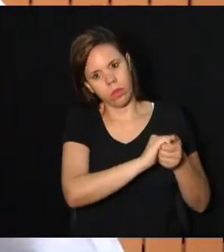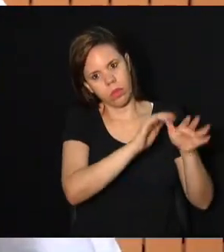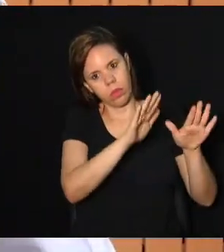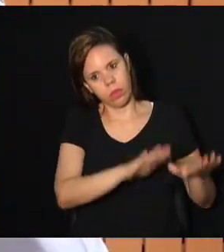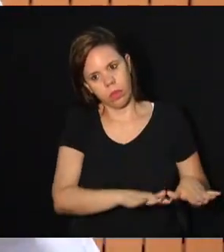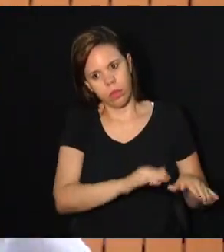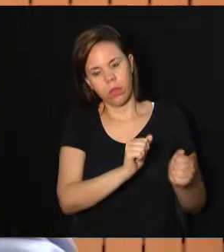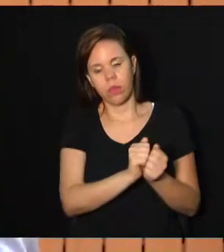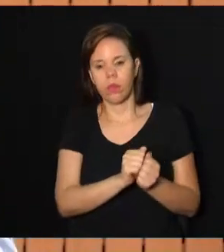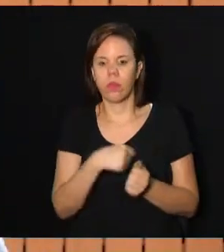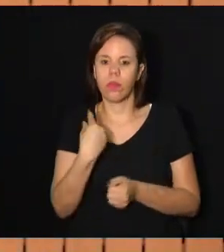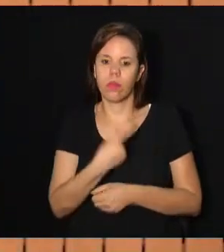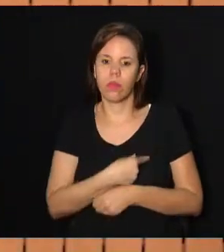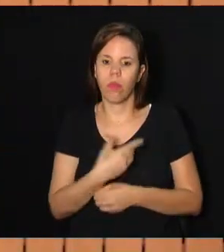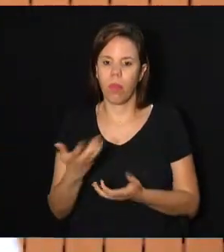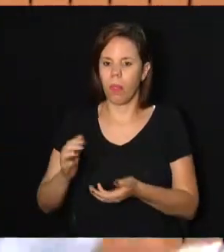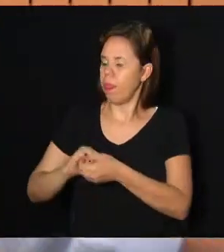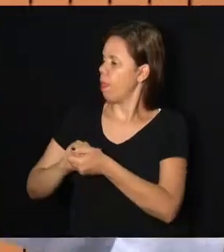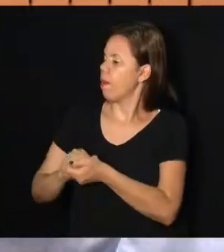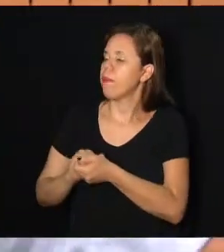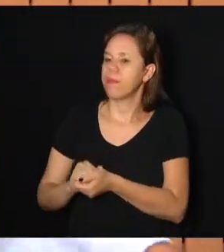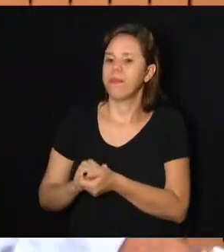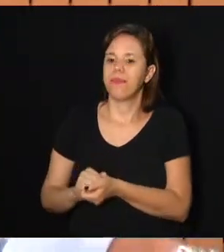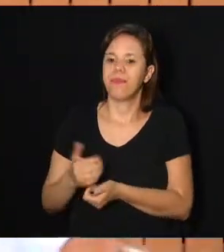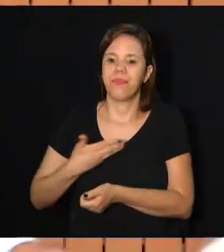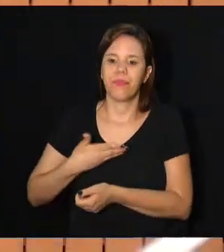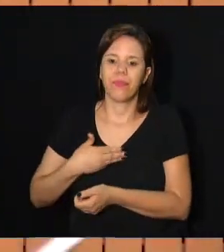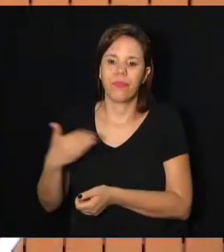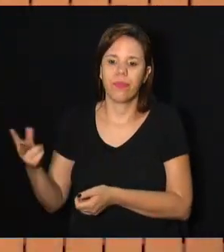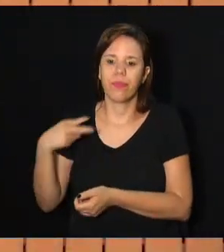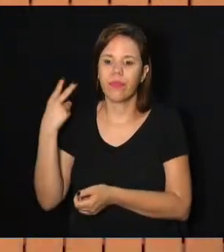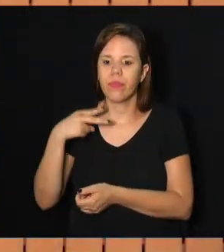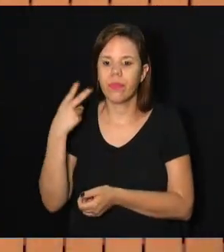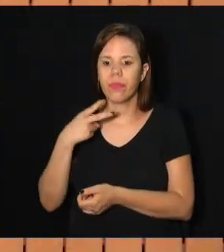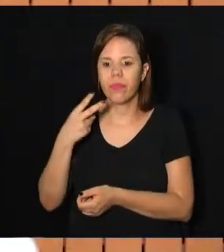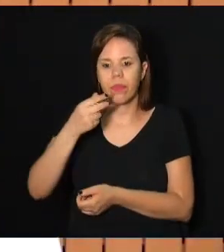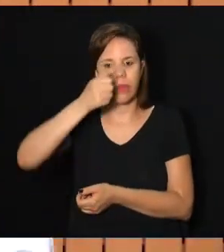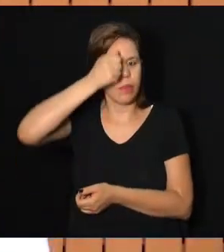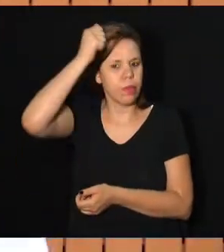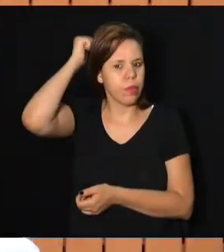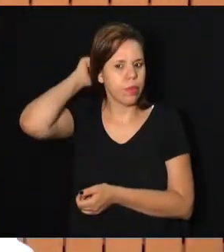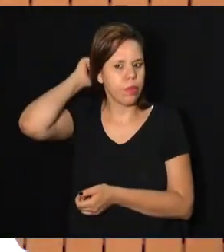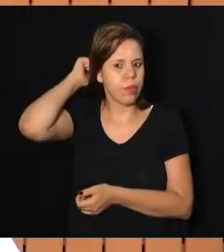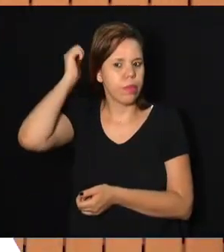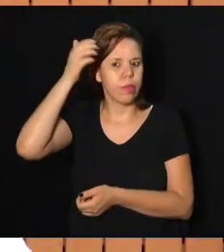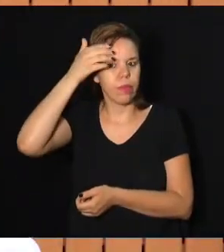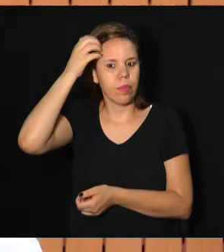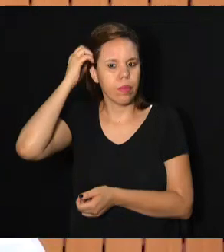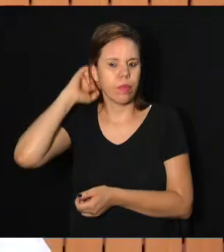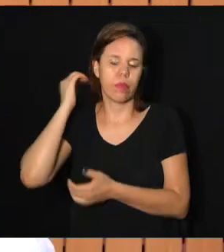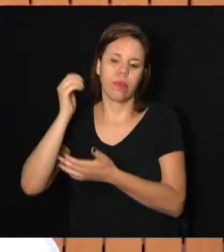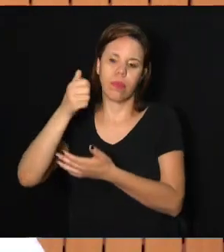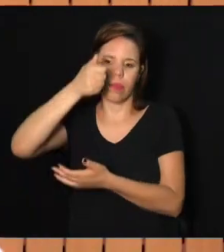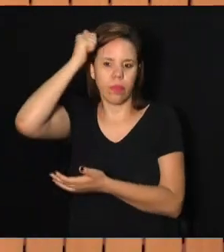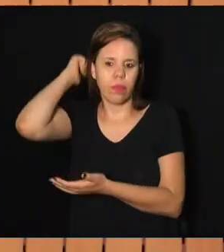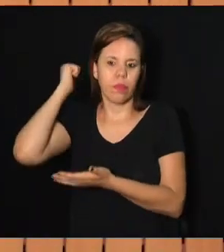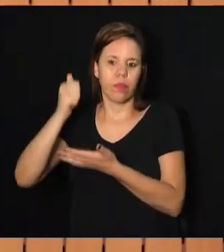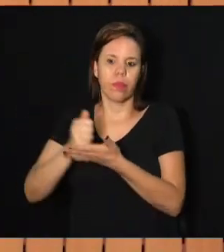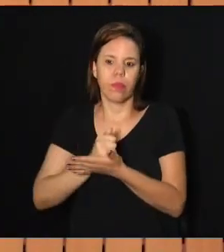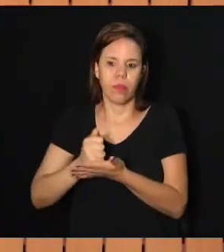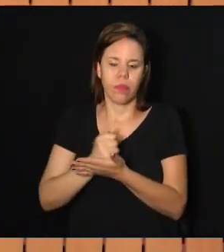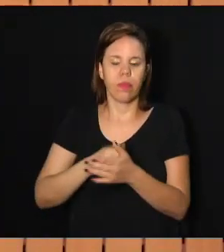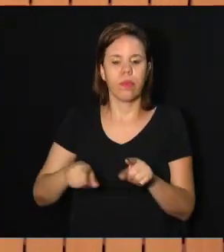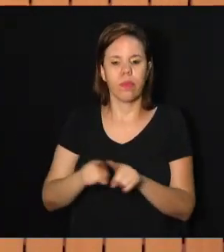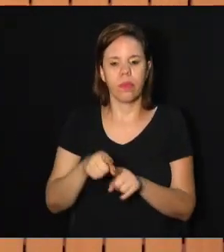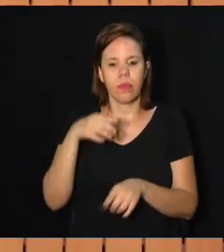pouco com a gente. Quero cumprimentar nosso amigo, o vereador Ailton da Farmácia, que rapidamente chegou